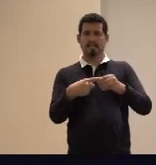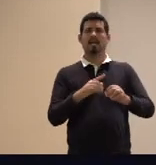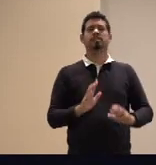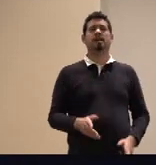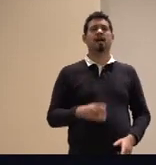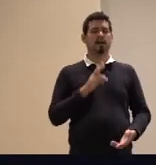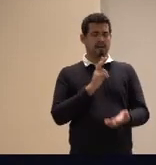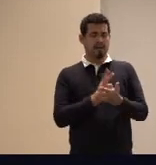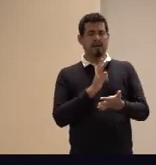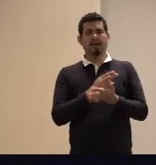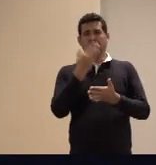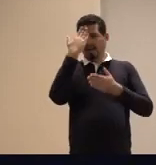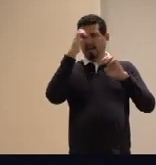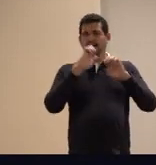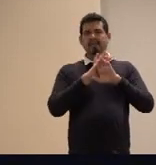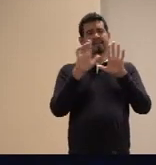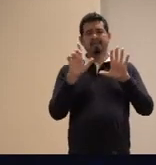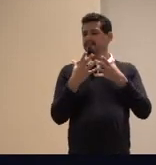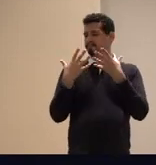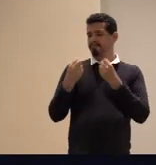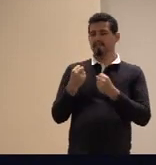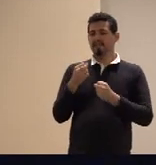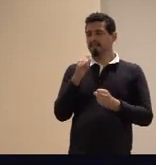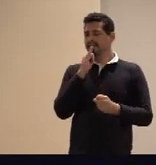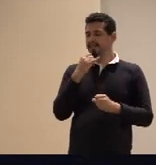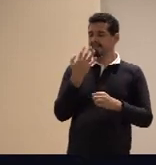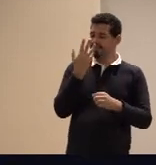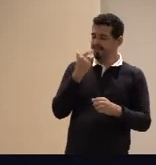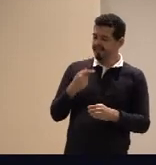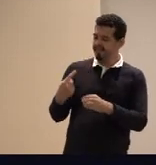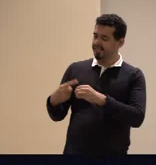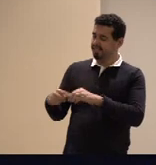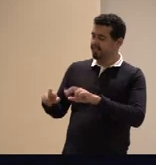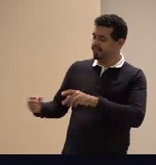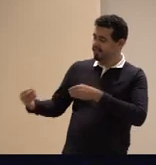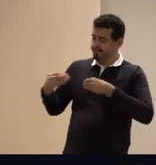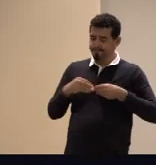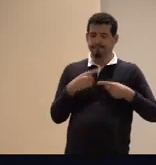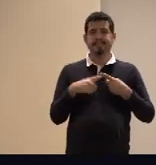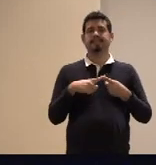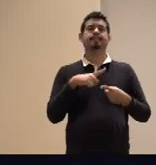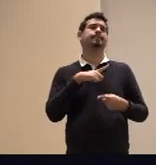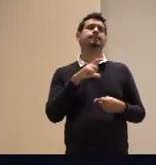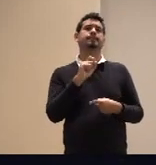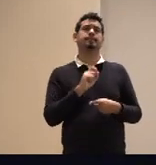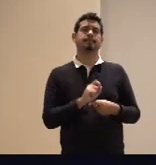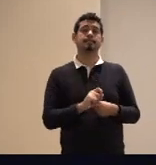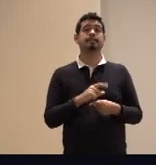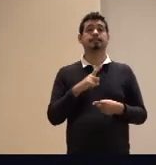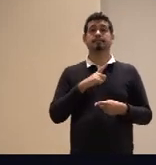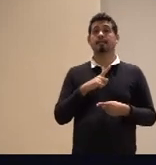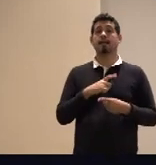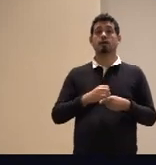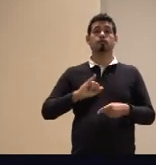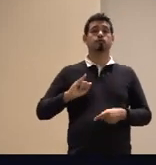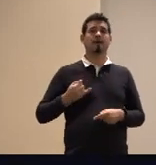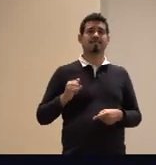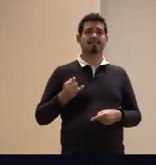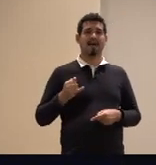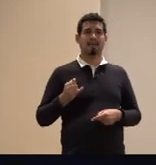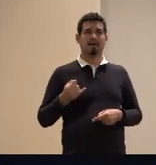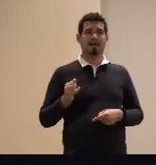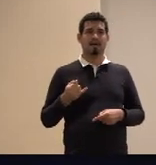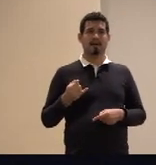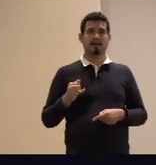cientes disso. Não aceitamos crianças de outros municípios, até porque tem Joaçaba, que é no lado